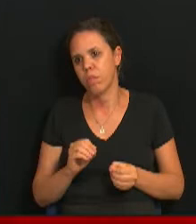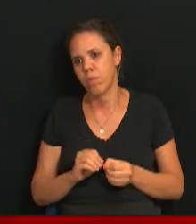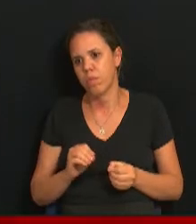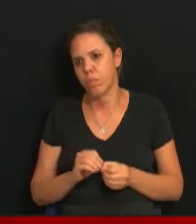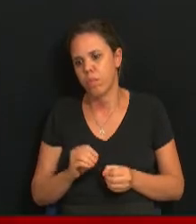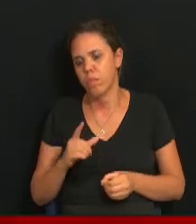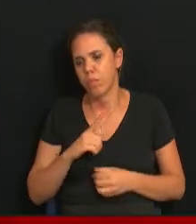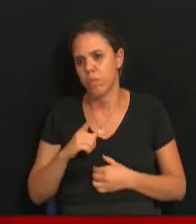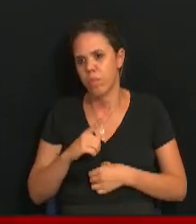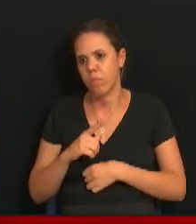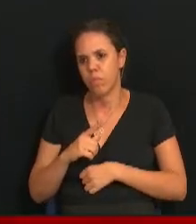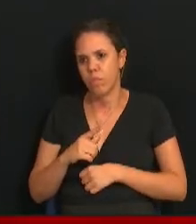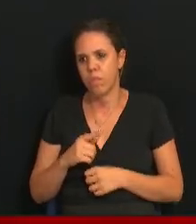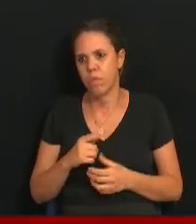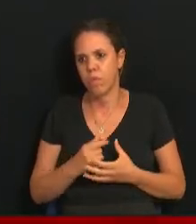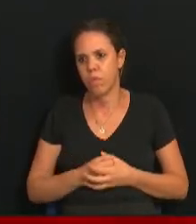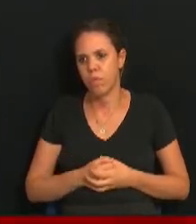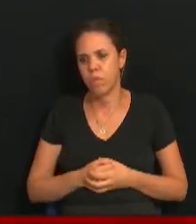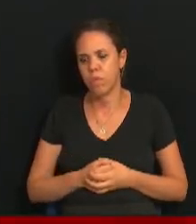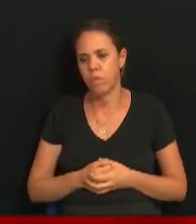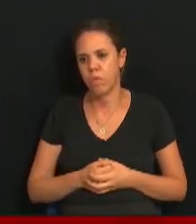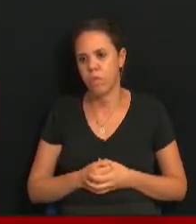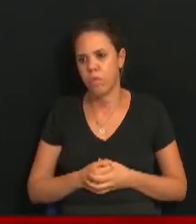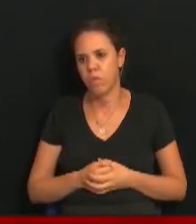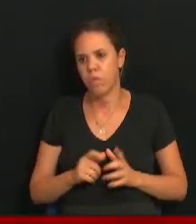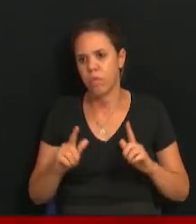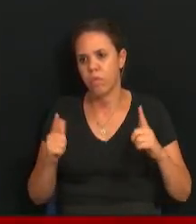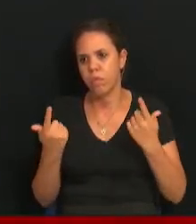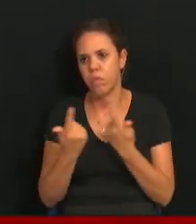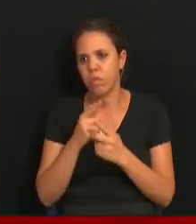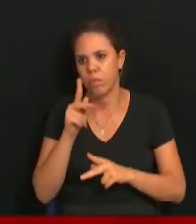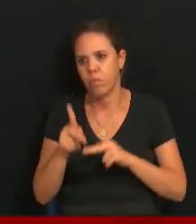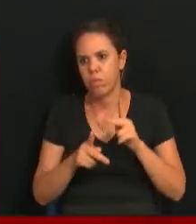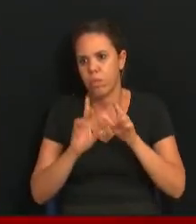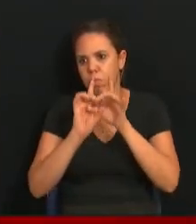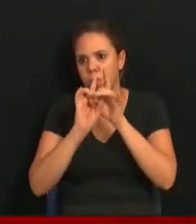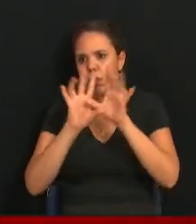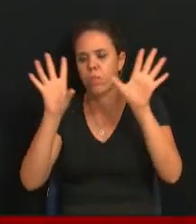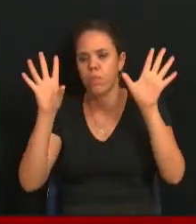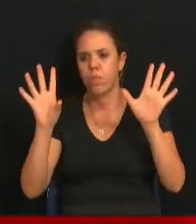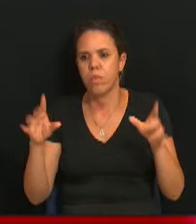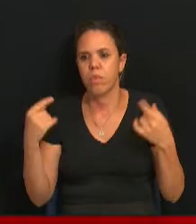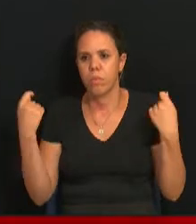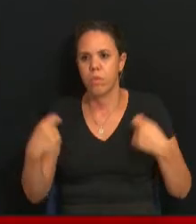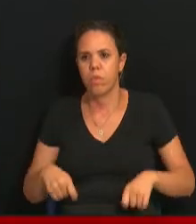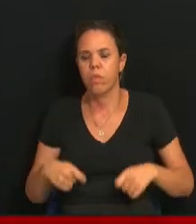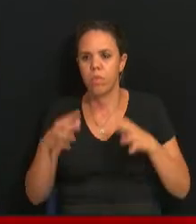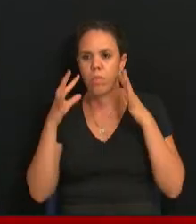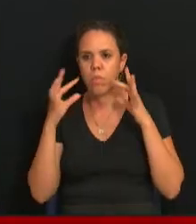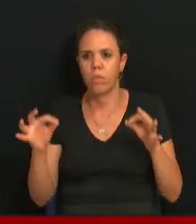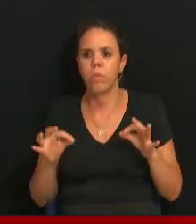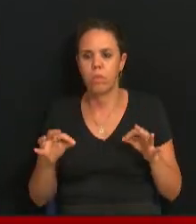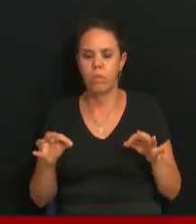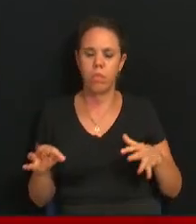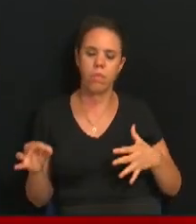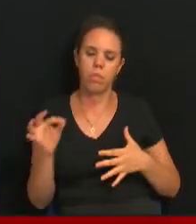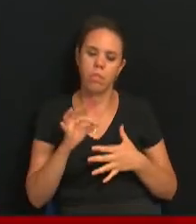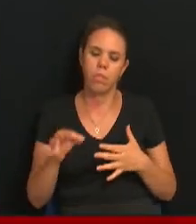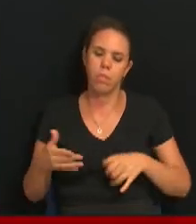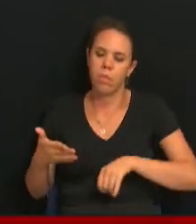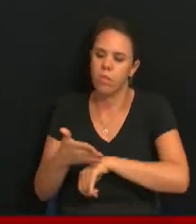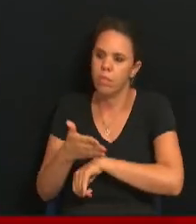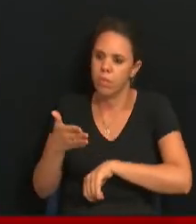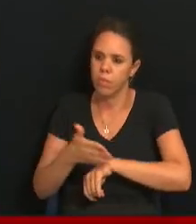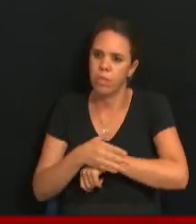ter uma gestão de pessoa que seja democrática, precisa ouvir todos os componentes que fazem parte desse